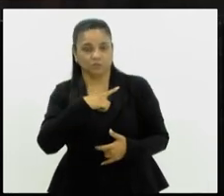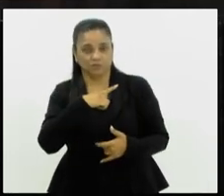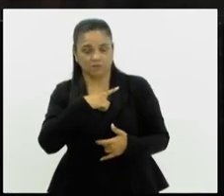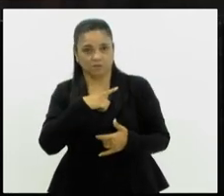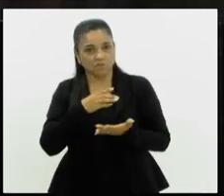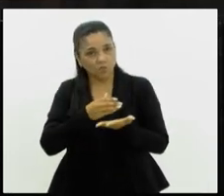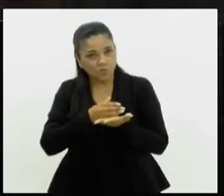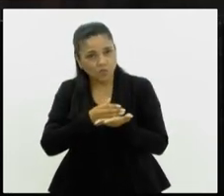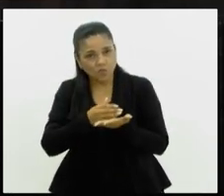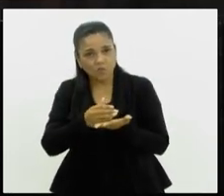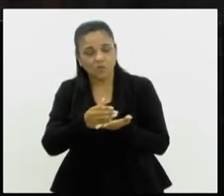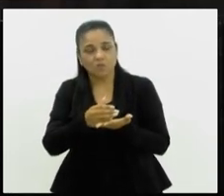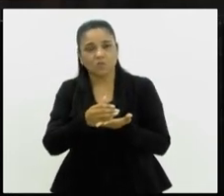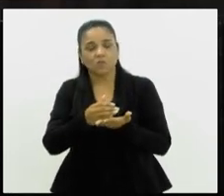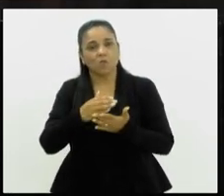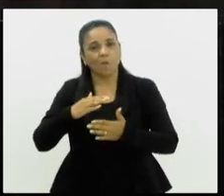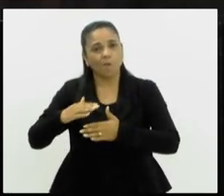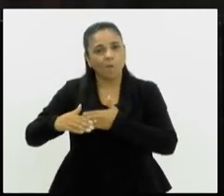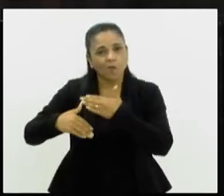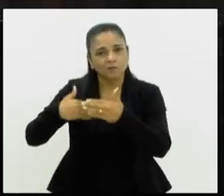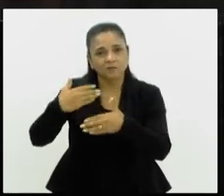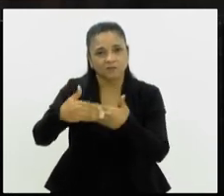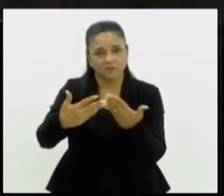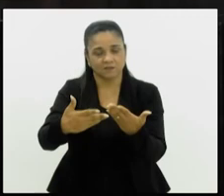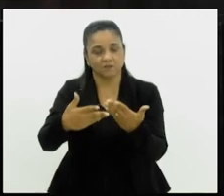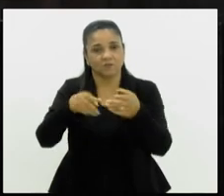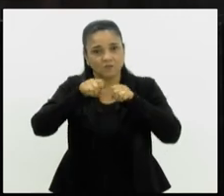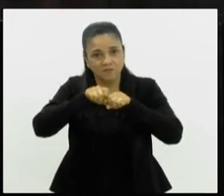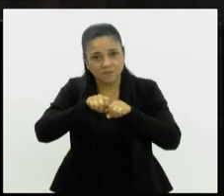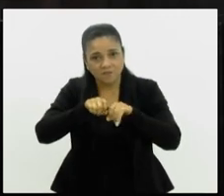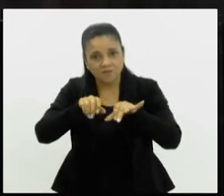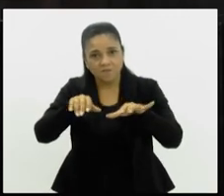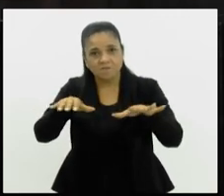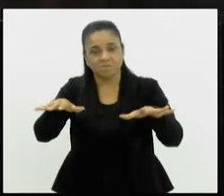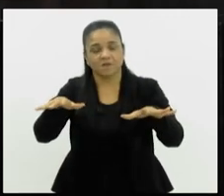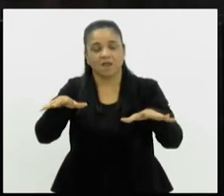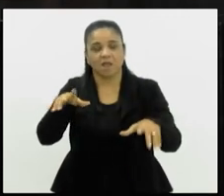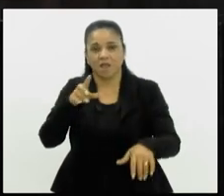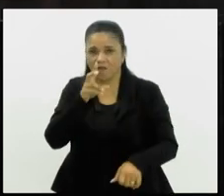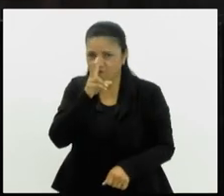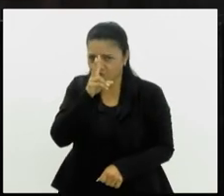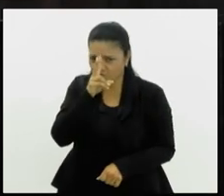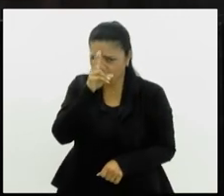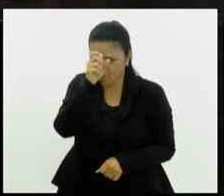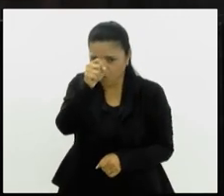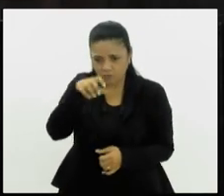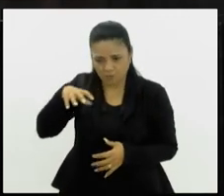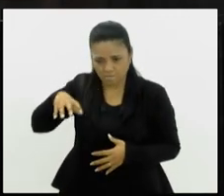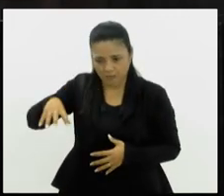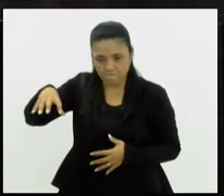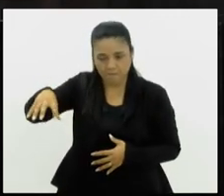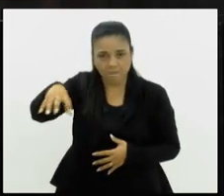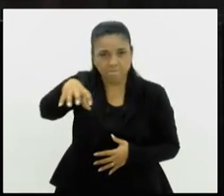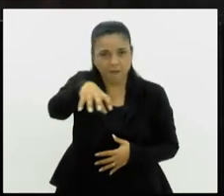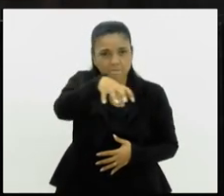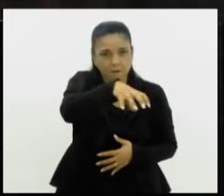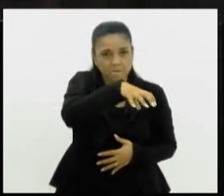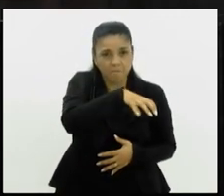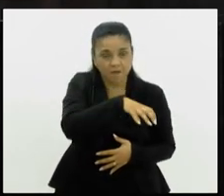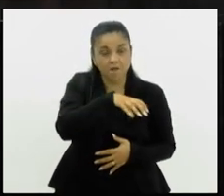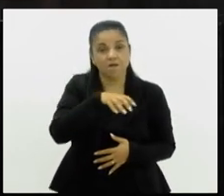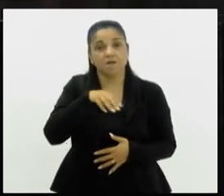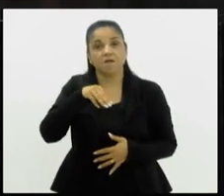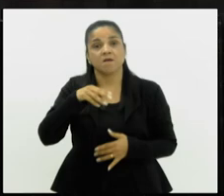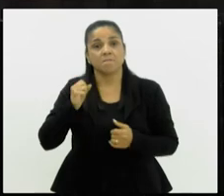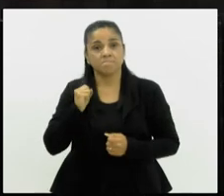início a este processo, ter ampliado ainda esta força de unidade da missão Somos Um,